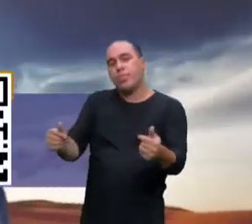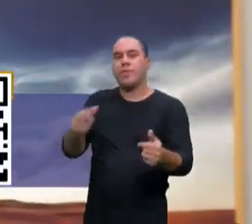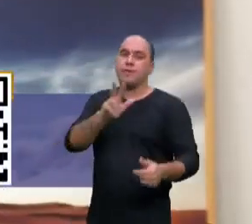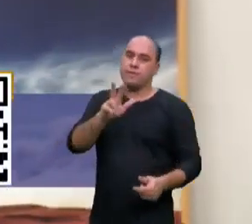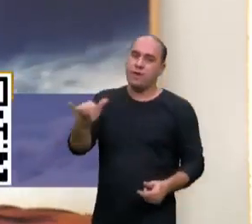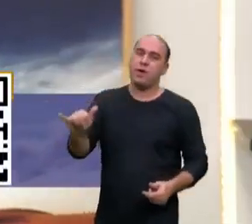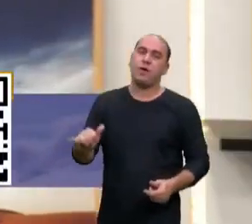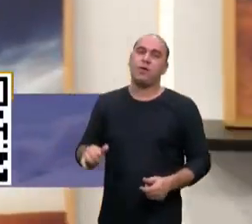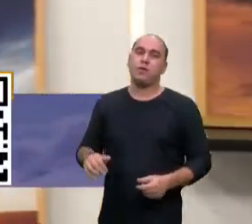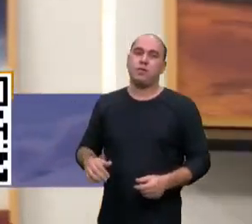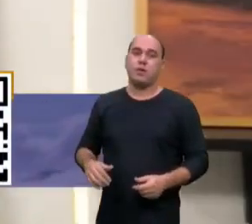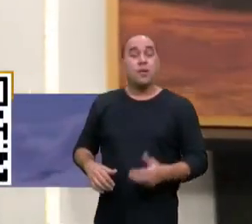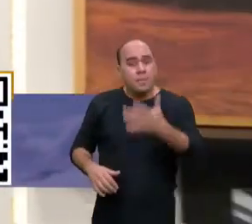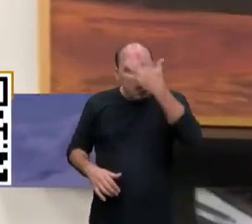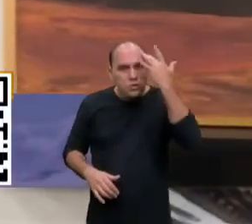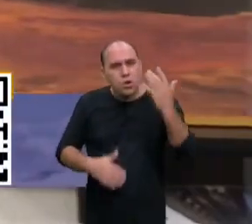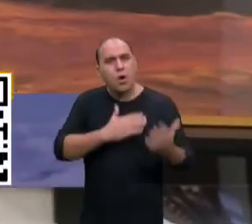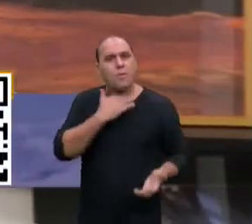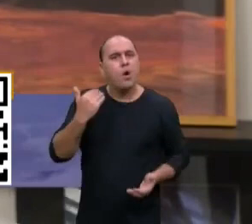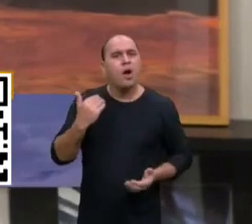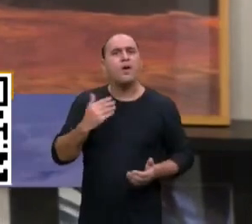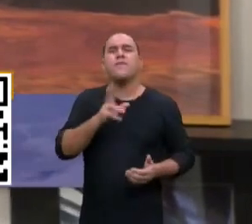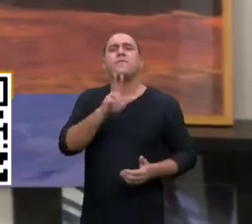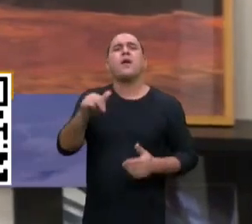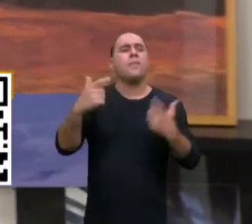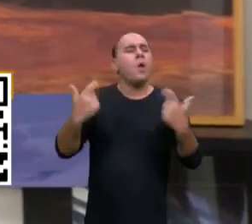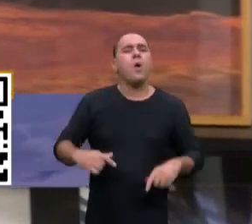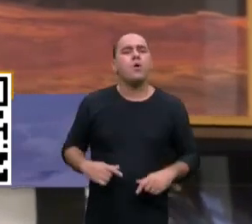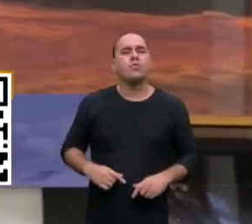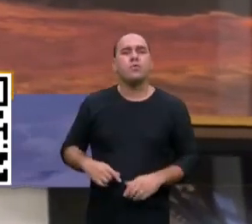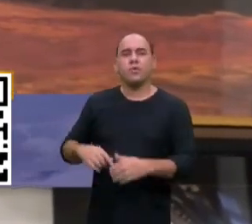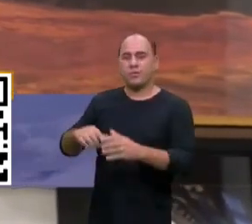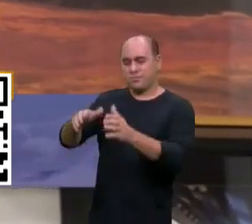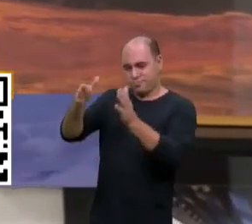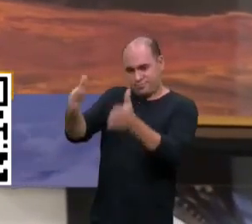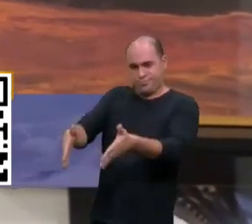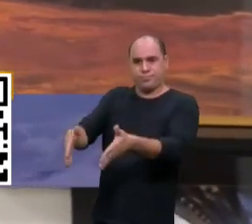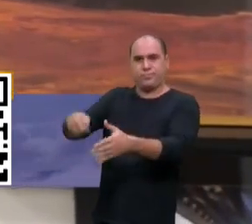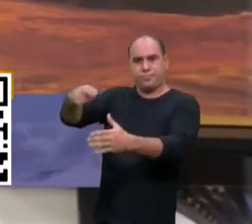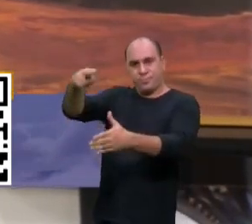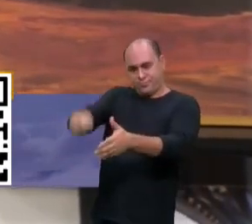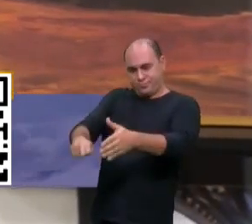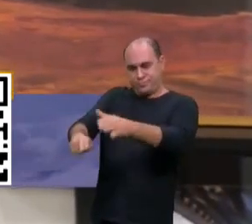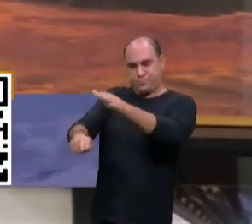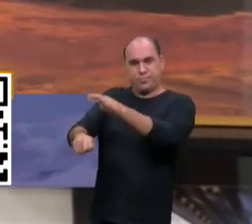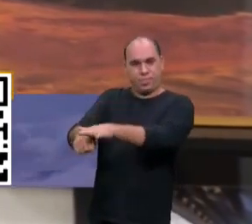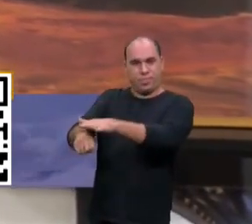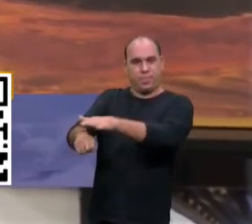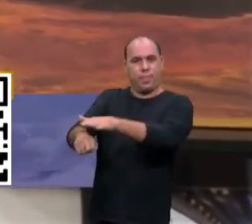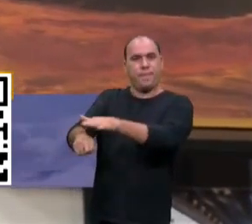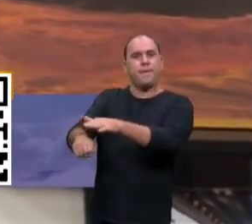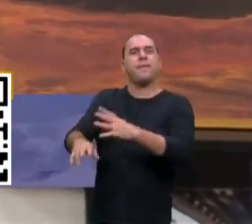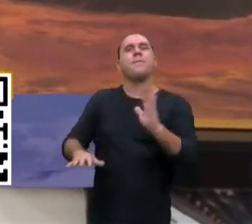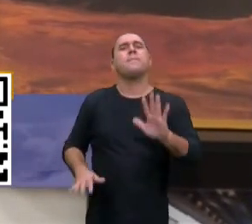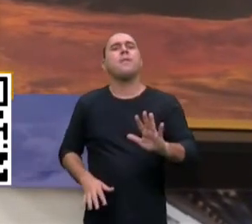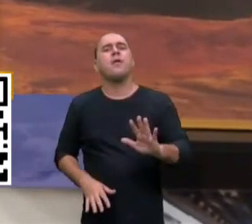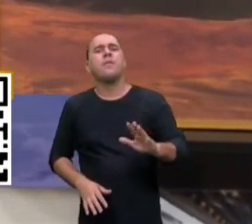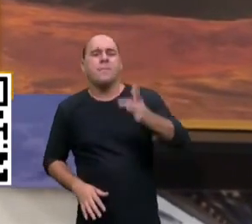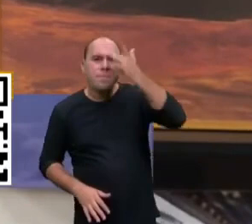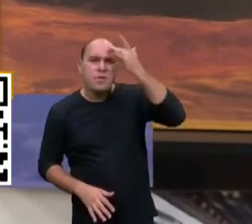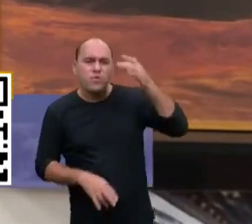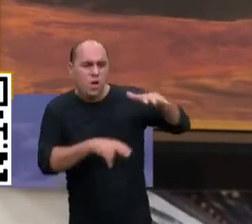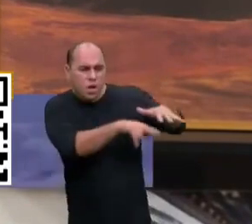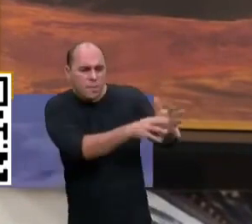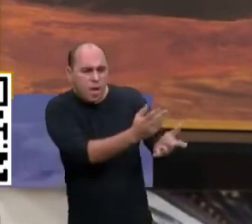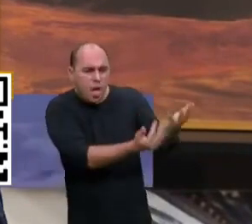e quando a pessoa morre pra onde ela vai a Sepultura Quando a pessoa morre ela vai para baixo debaixo da terra Apóstolo mais e quem foi cremado